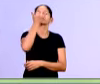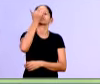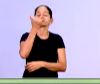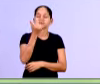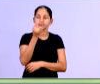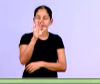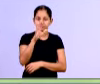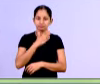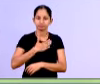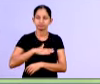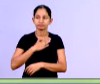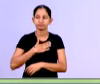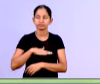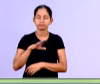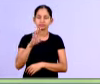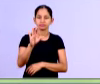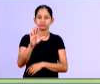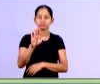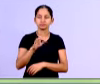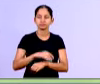antes aqui.